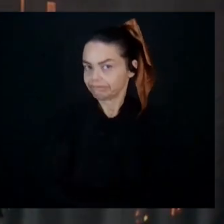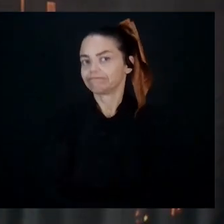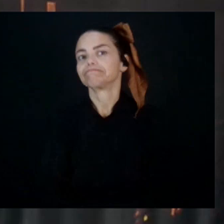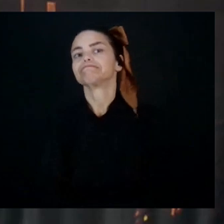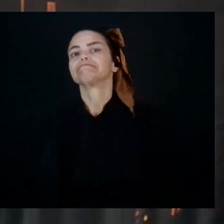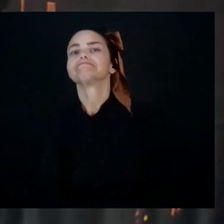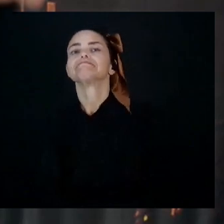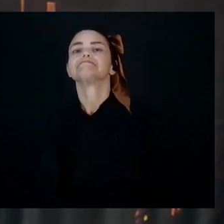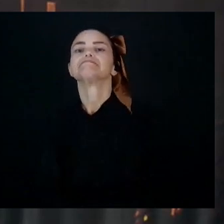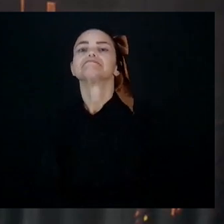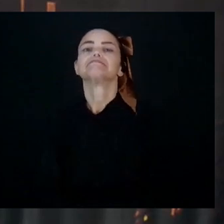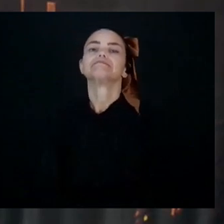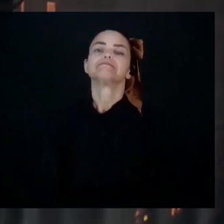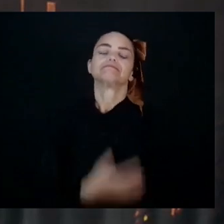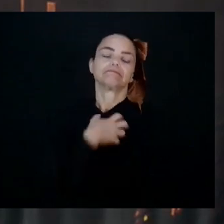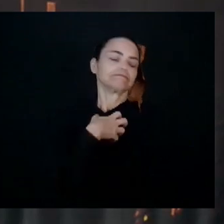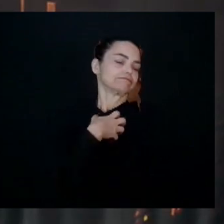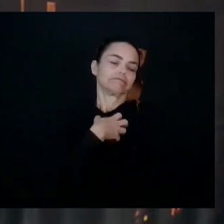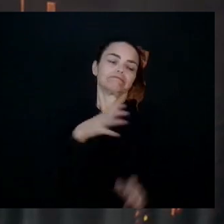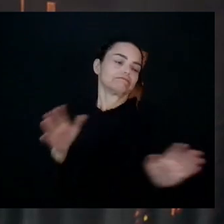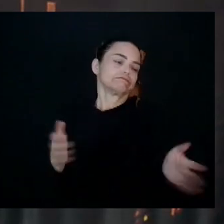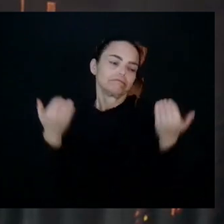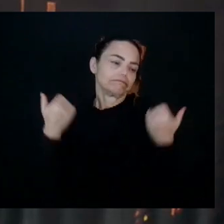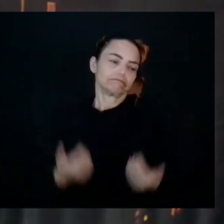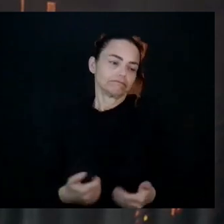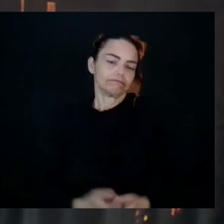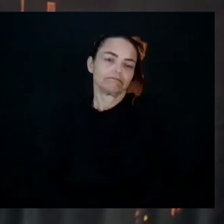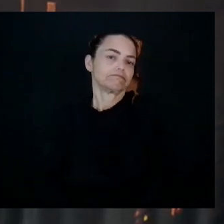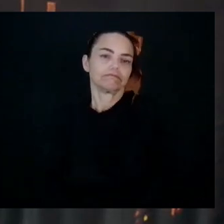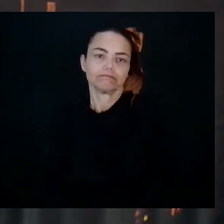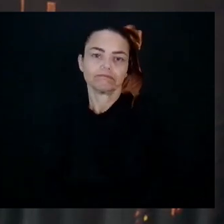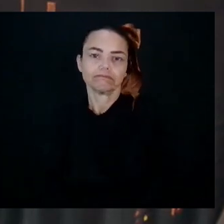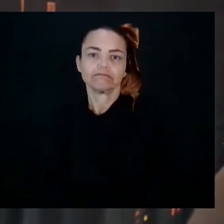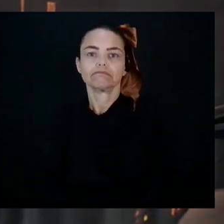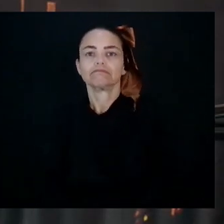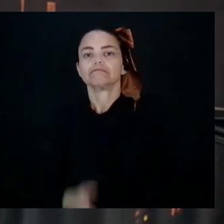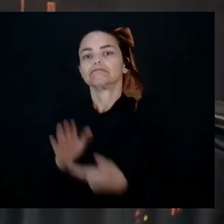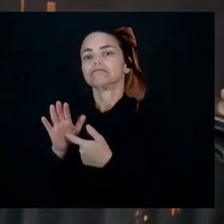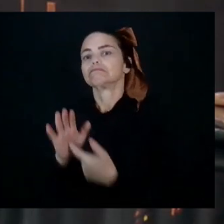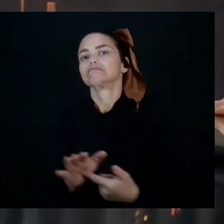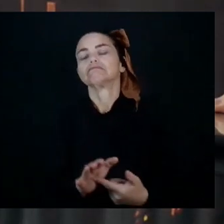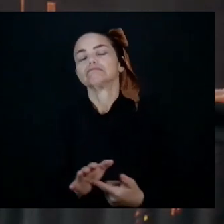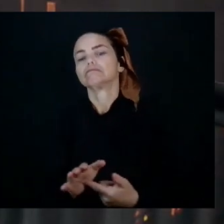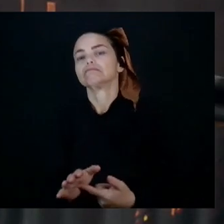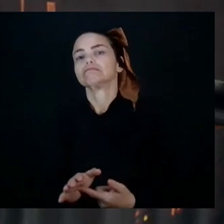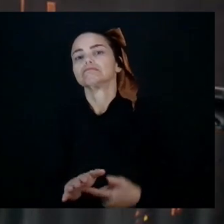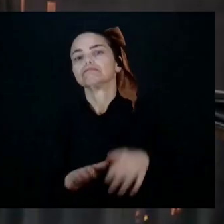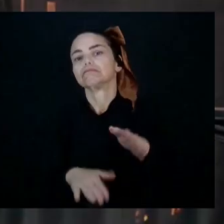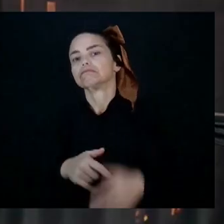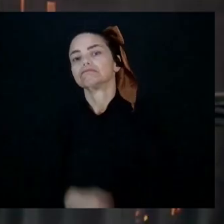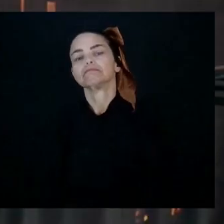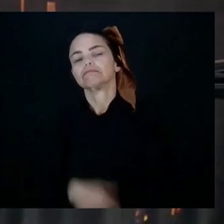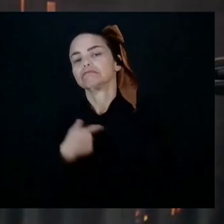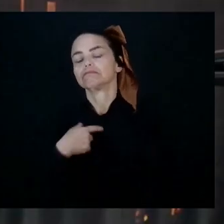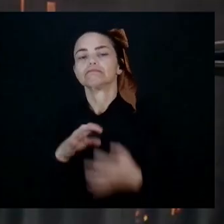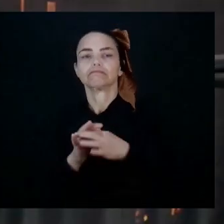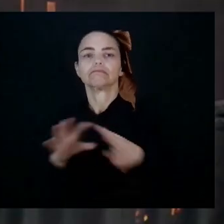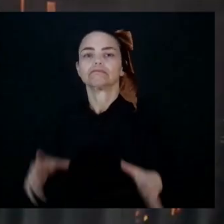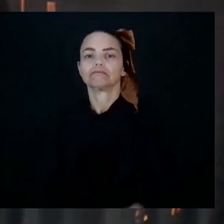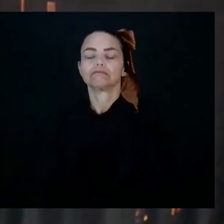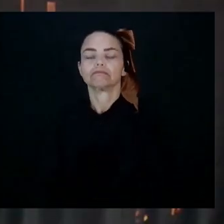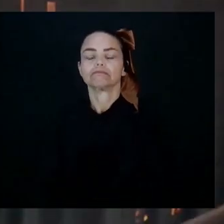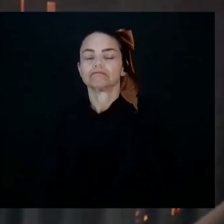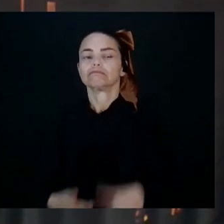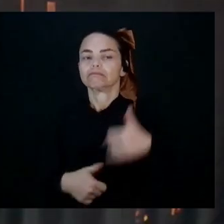Então, se é meu jeito, eu sou assim, né? Isso mostra o quê? Uma pessoa que muitas vezes não está disposta a se repensar.